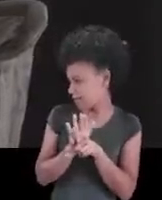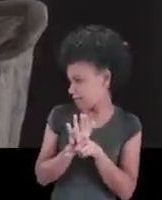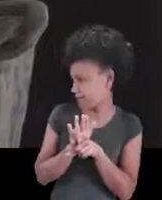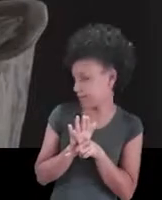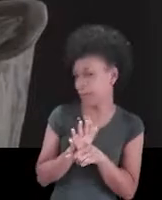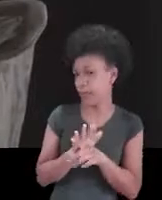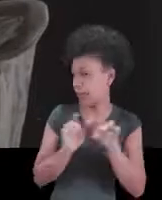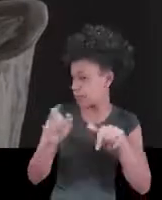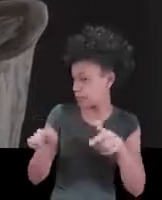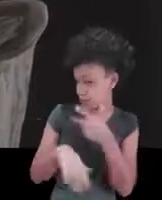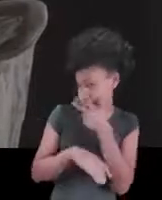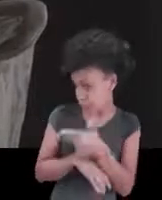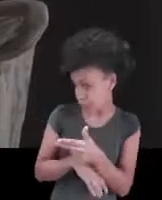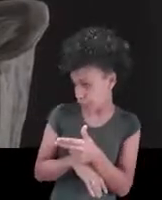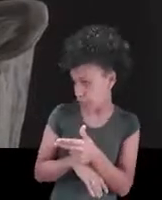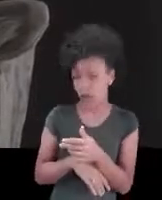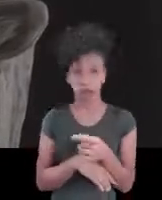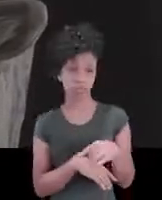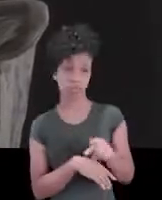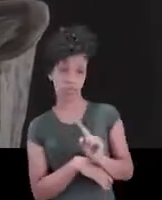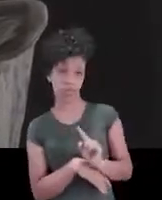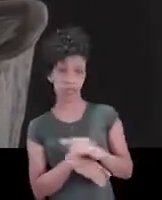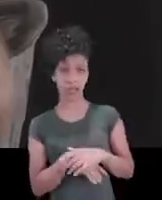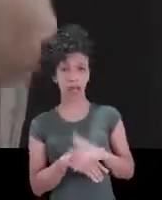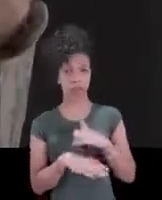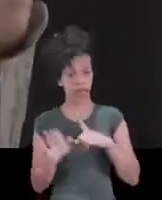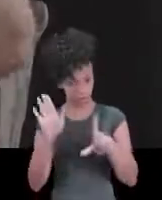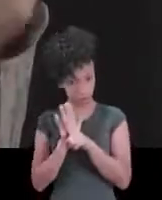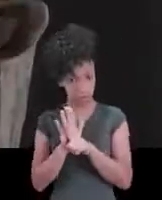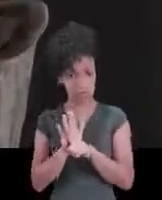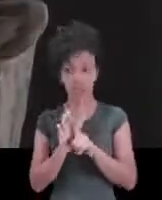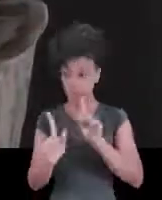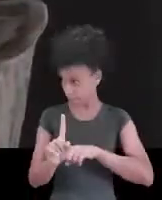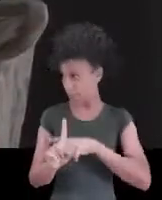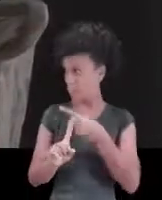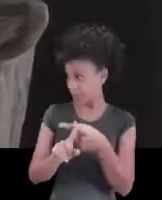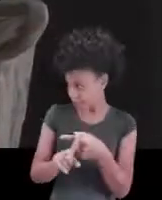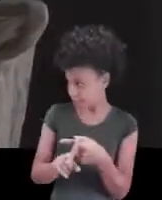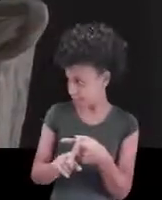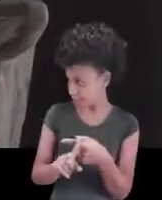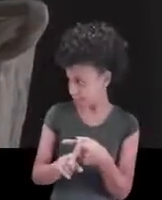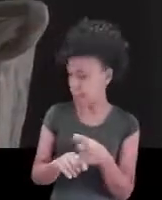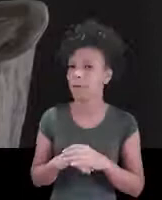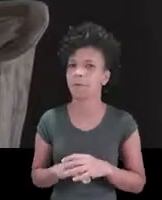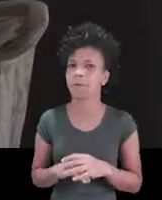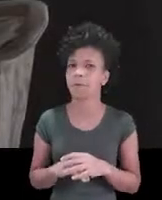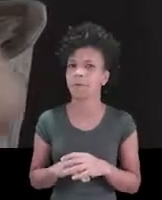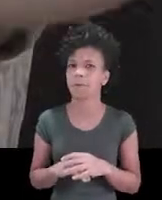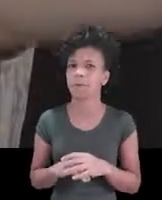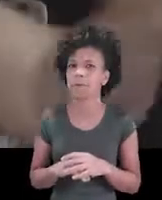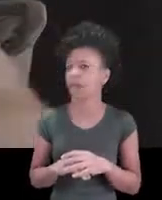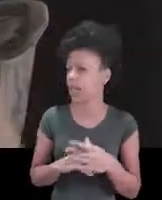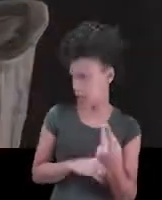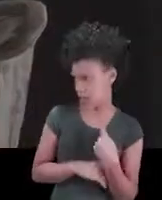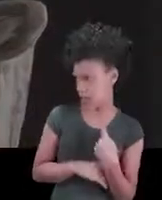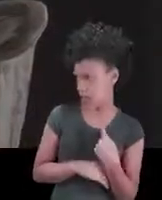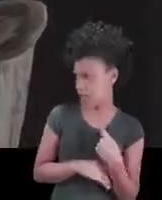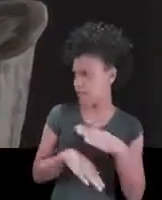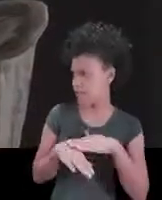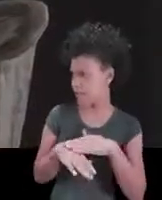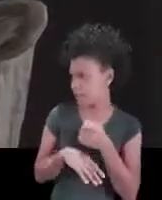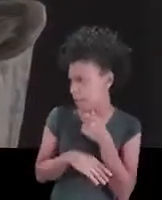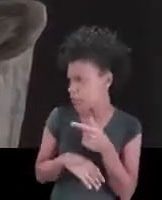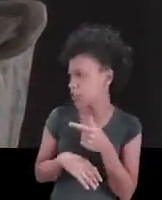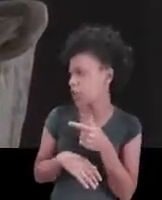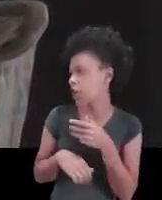dessa ele não existe você para não não tem lei vai ter mais viu mas eu coloco a lança eu e marcou a gente faz